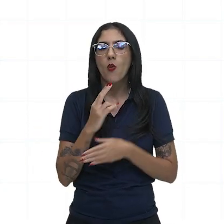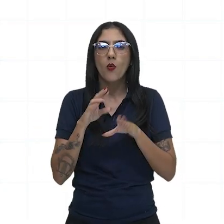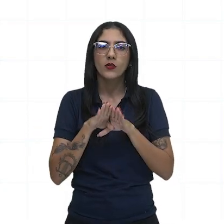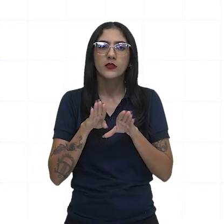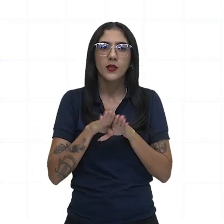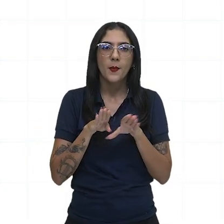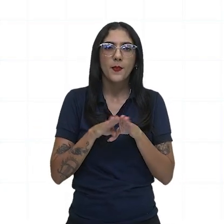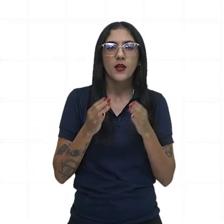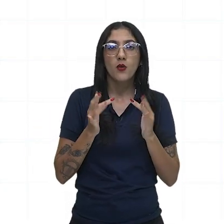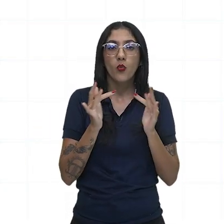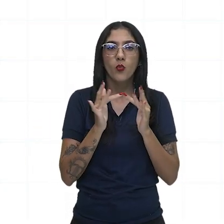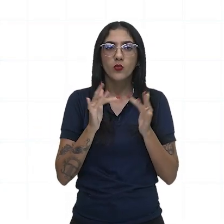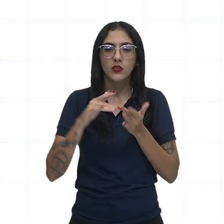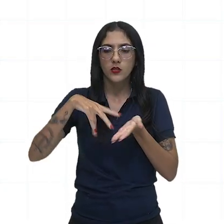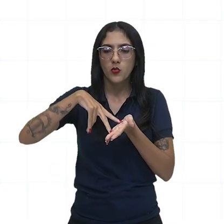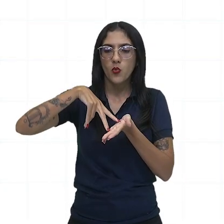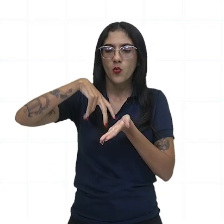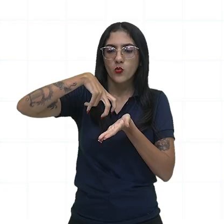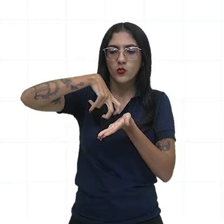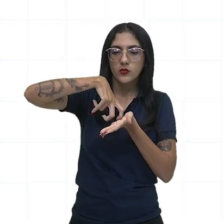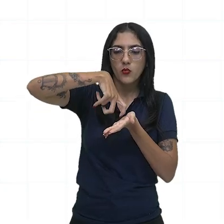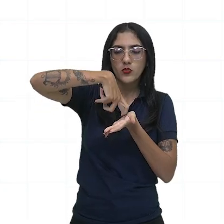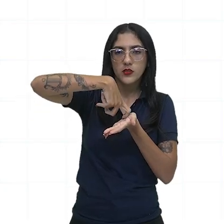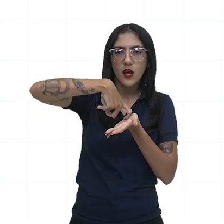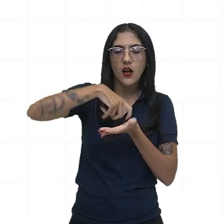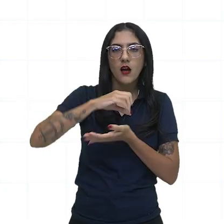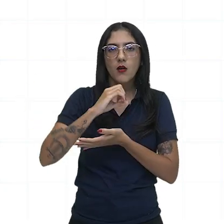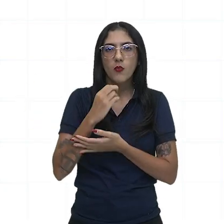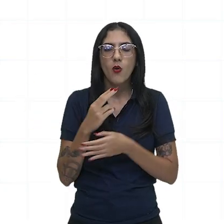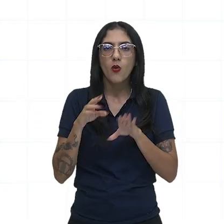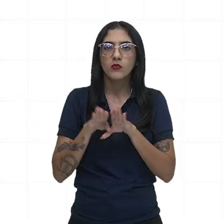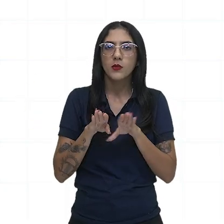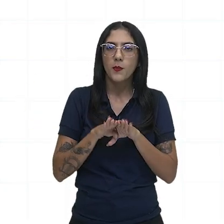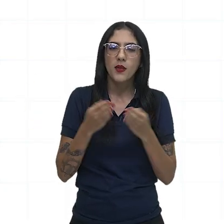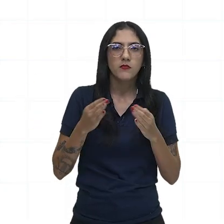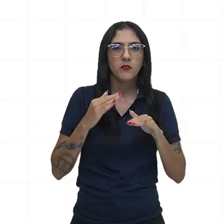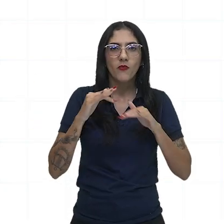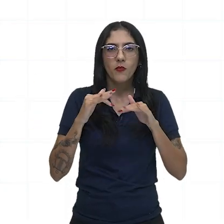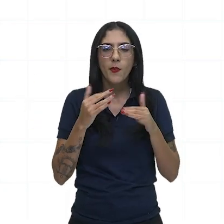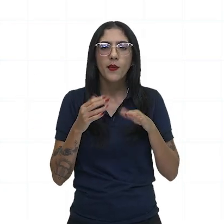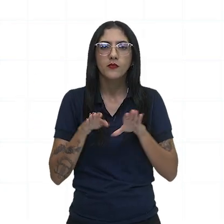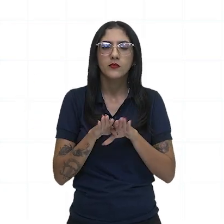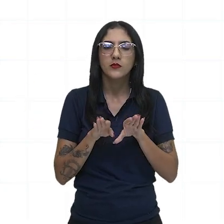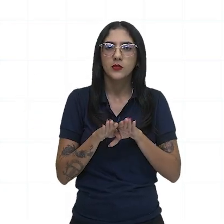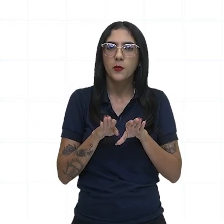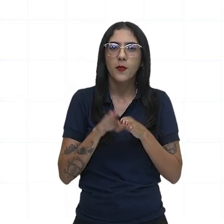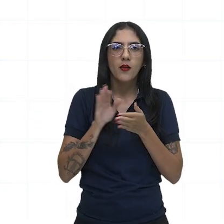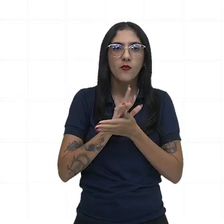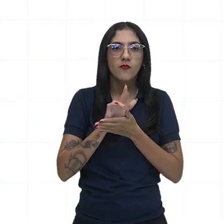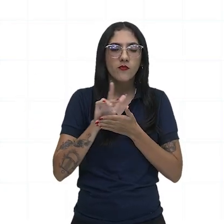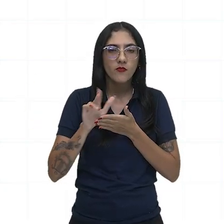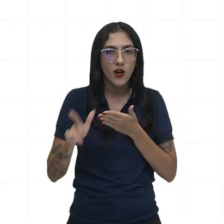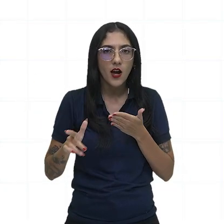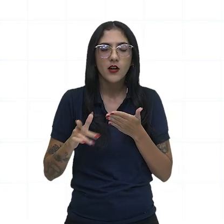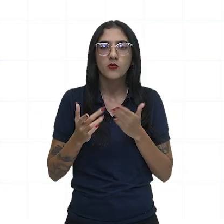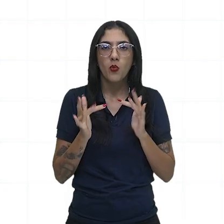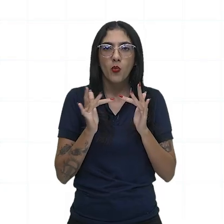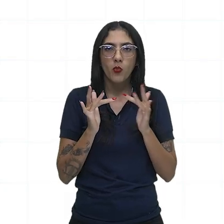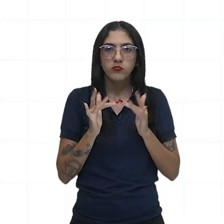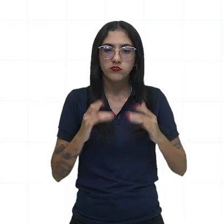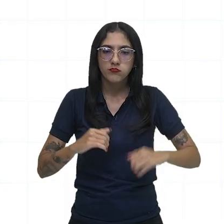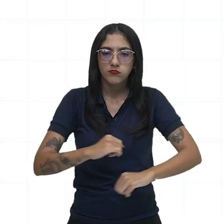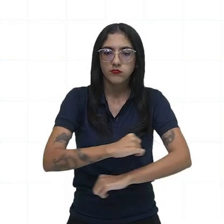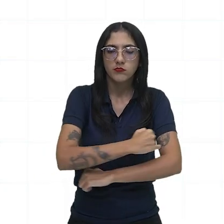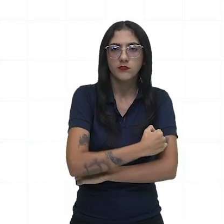com o joelho cruzado ou com o braço cruzado também, que é aquele que envolve ali a cintura, o tórax do